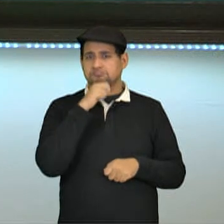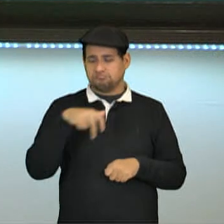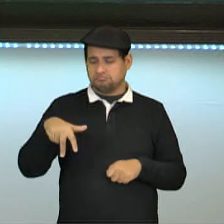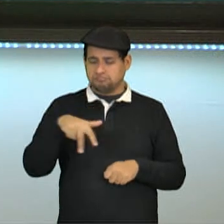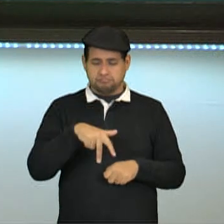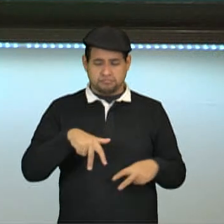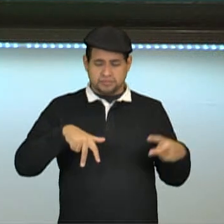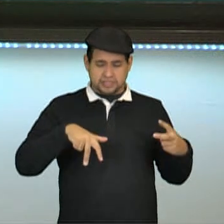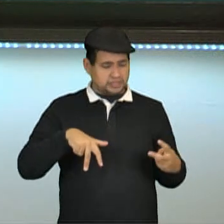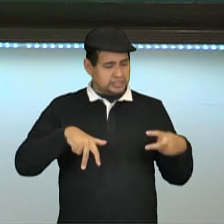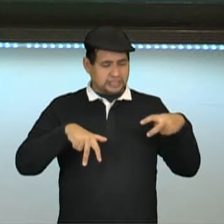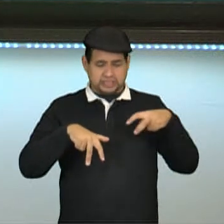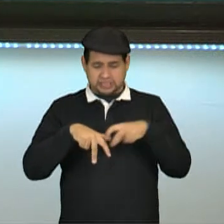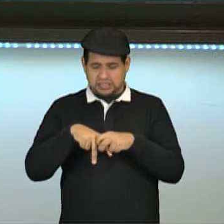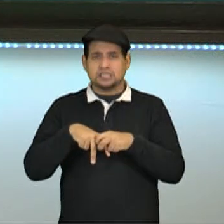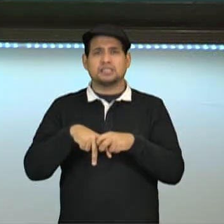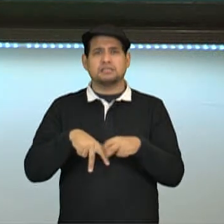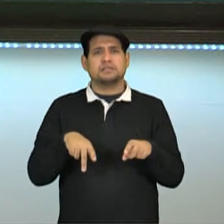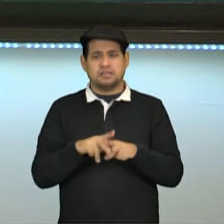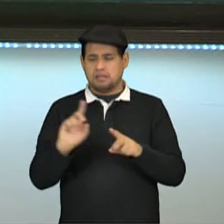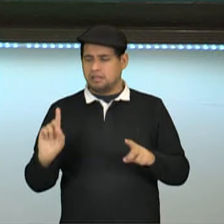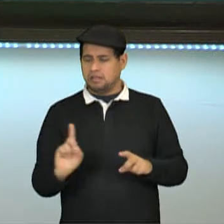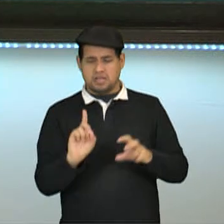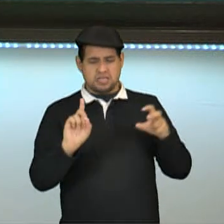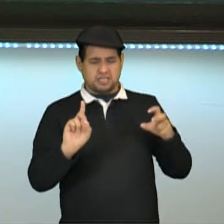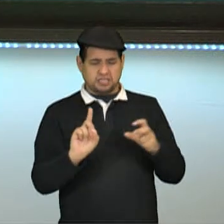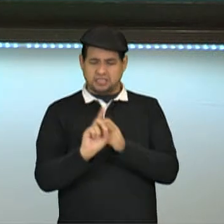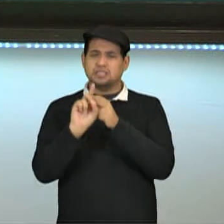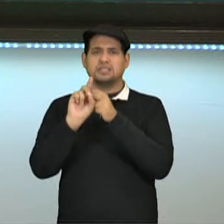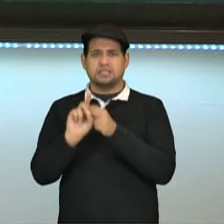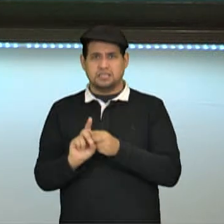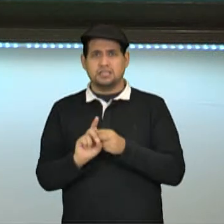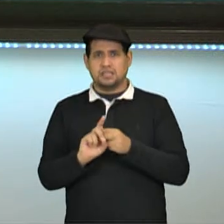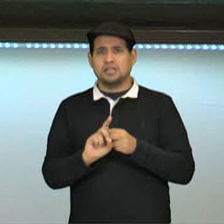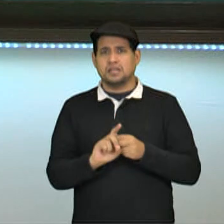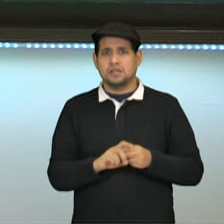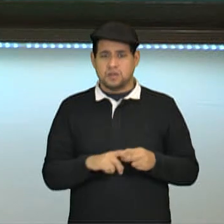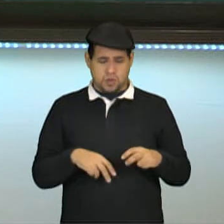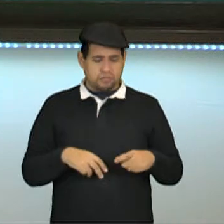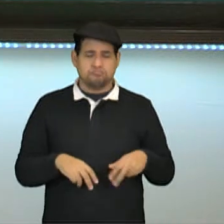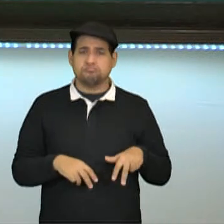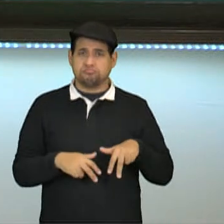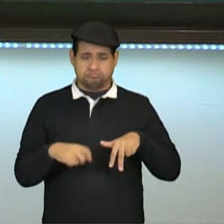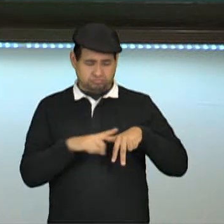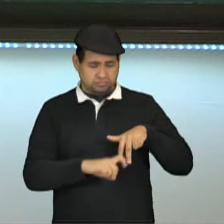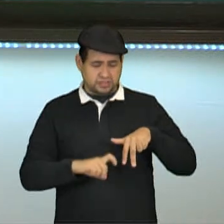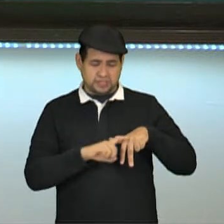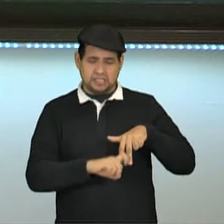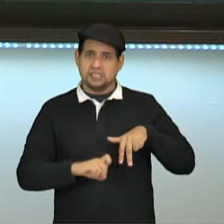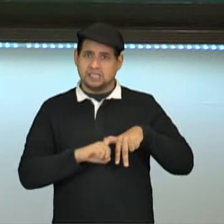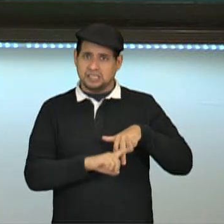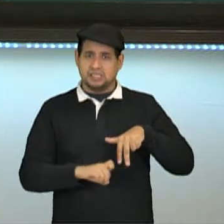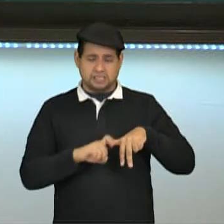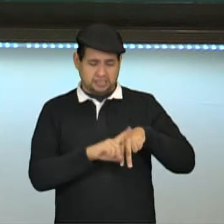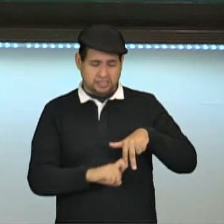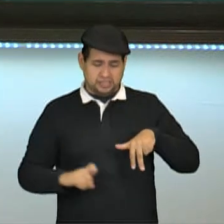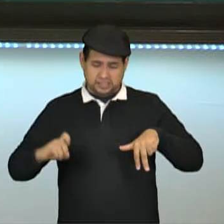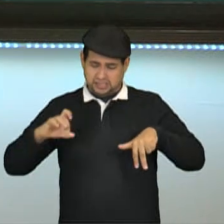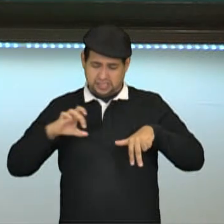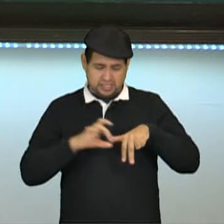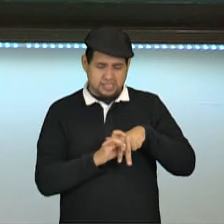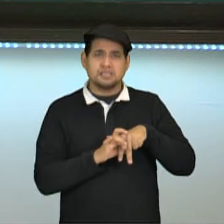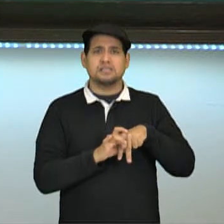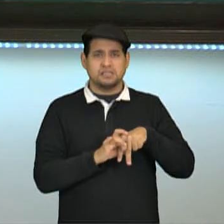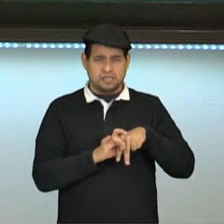que, vamos dizer assim, que receba eles, né? Sem querer, acaba ali hospedando, né,